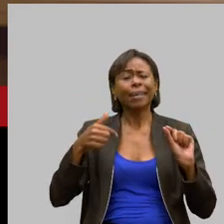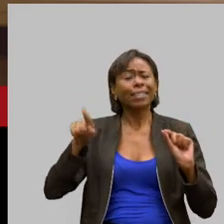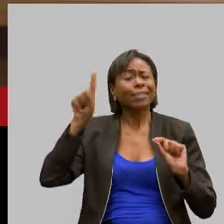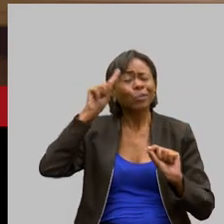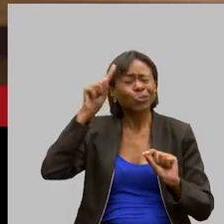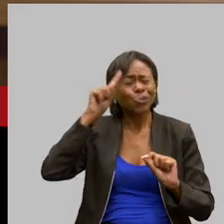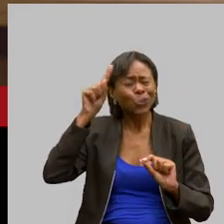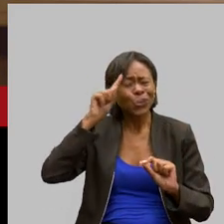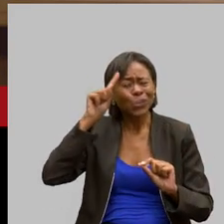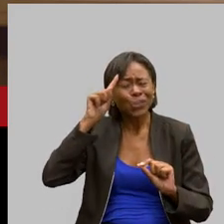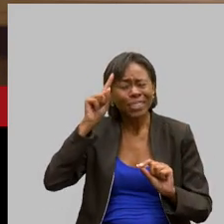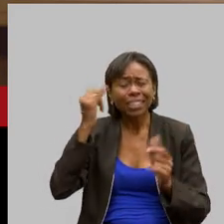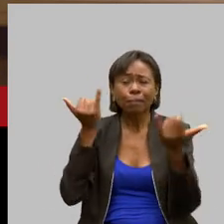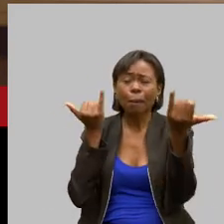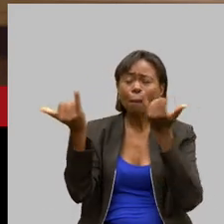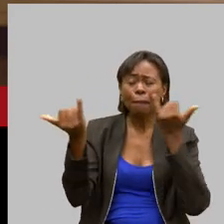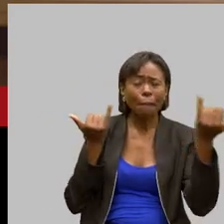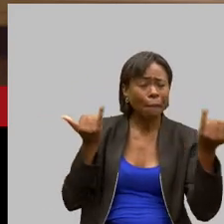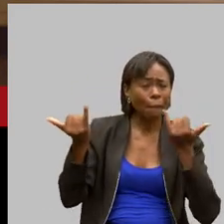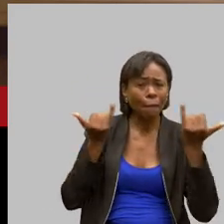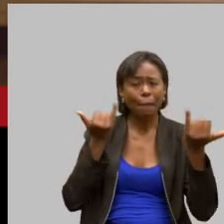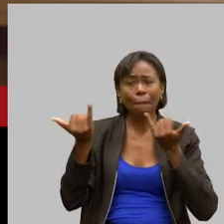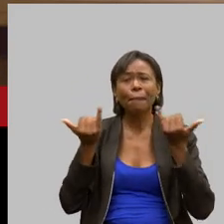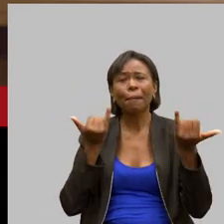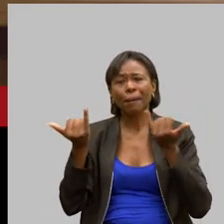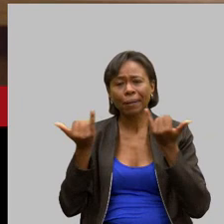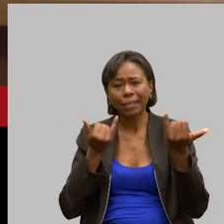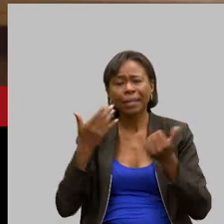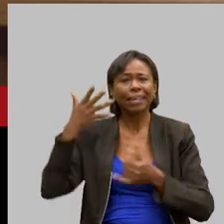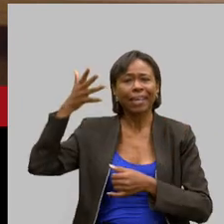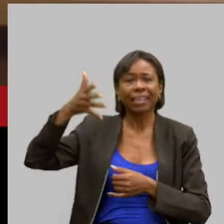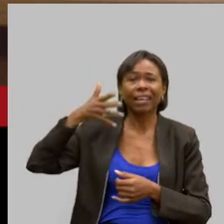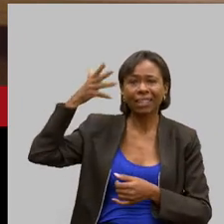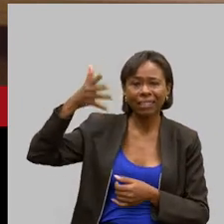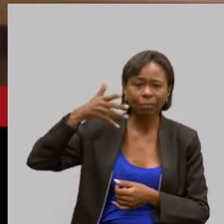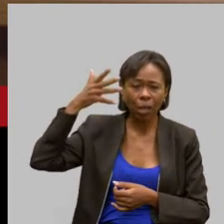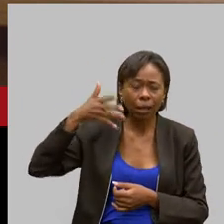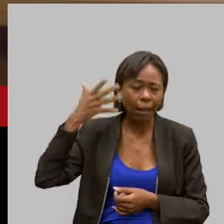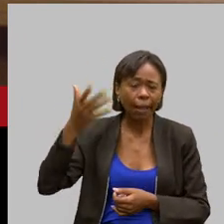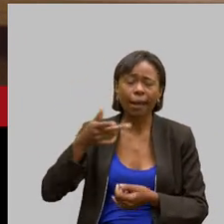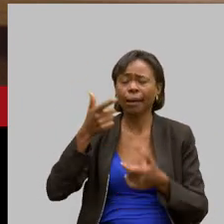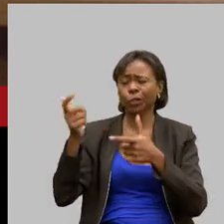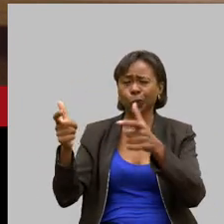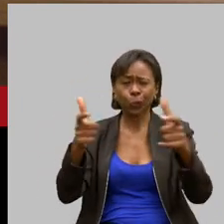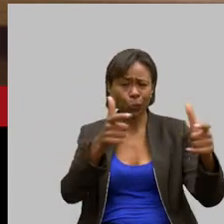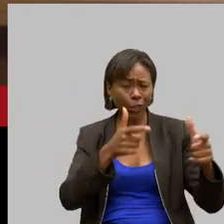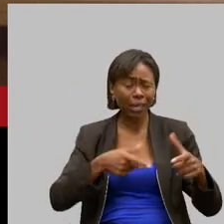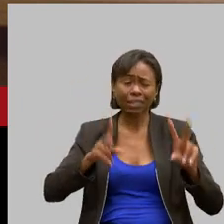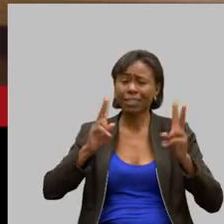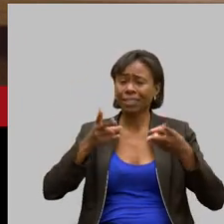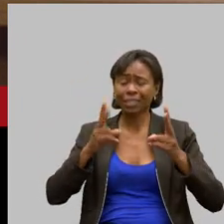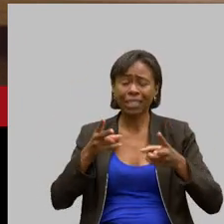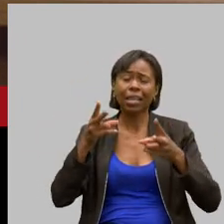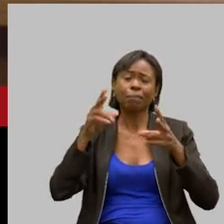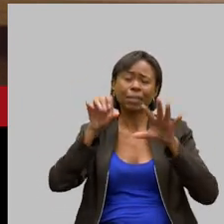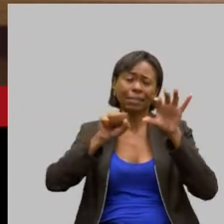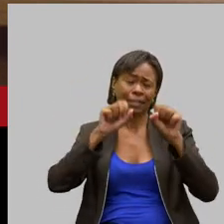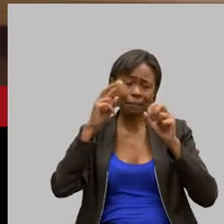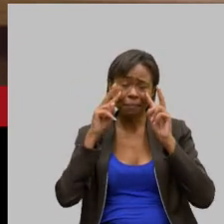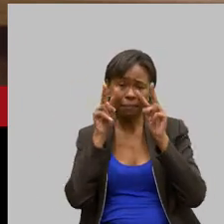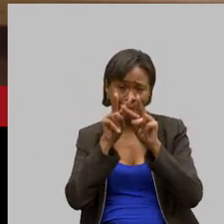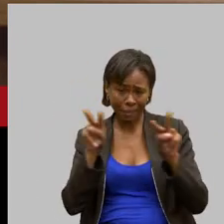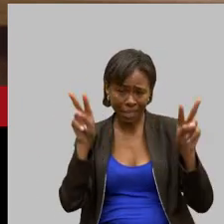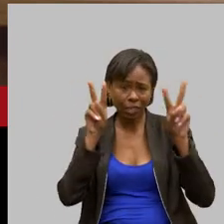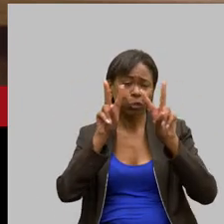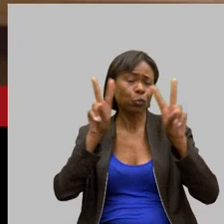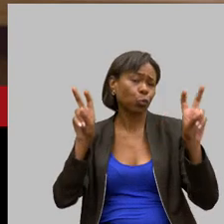dias em todas as palestras e locais que a gente vem tratar desse tema que é